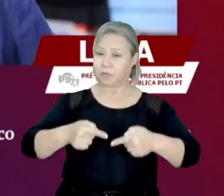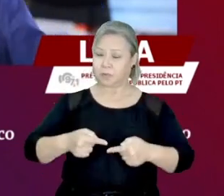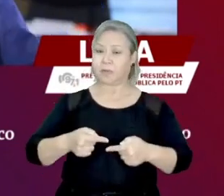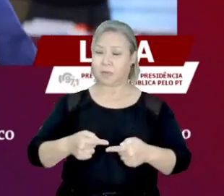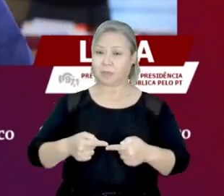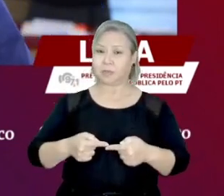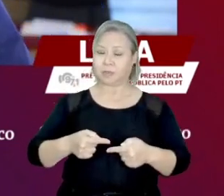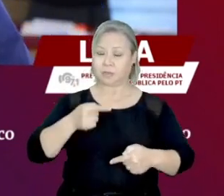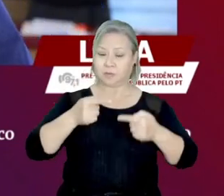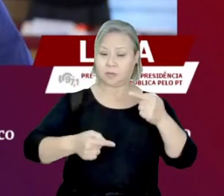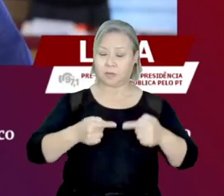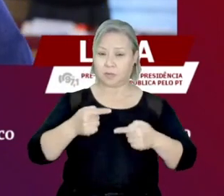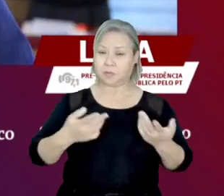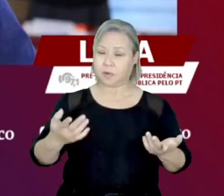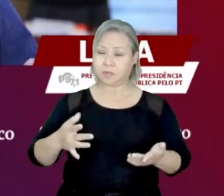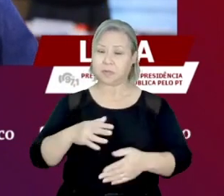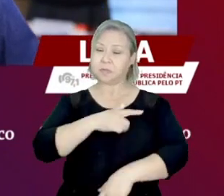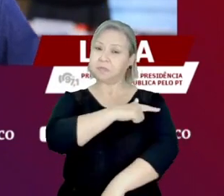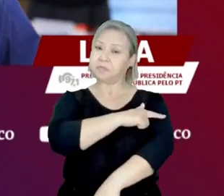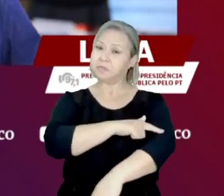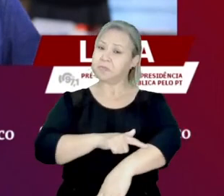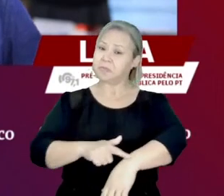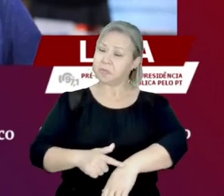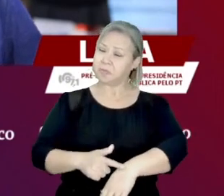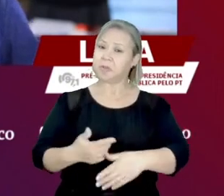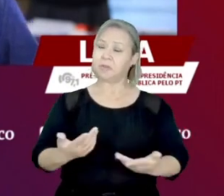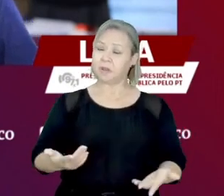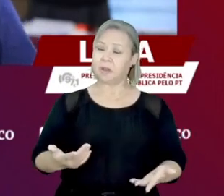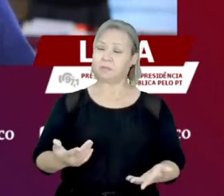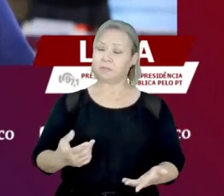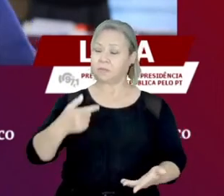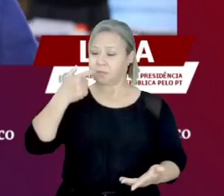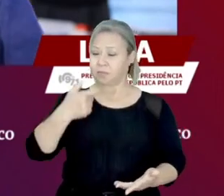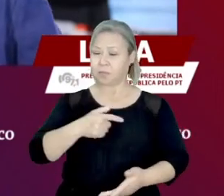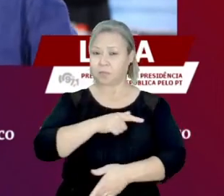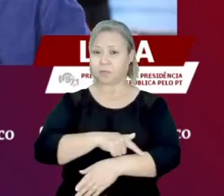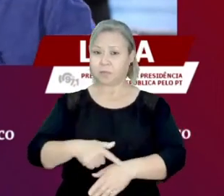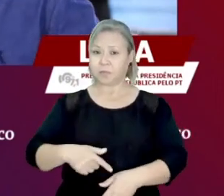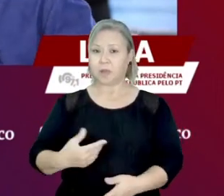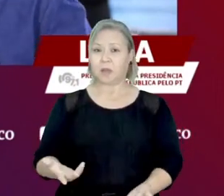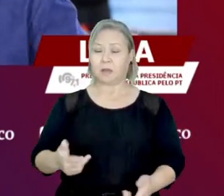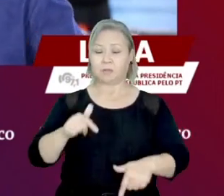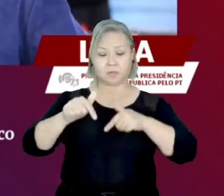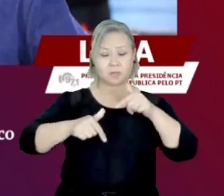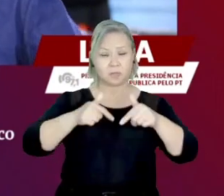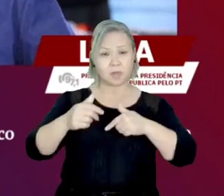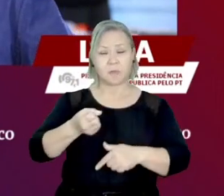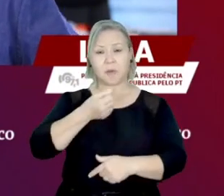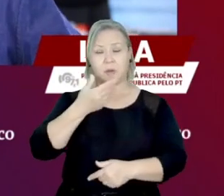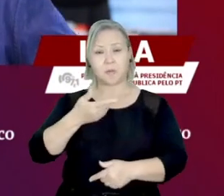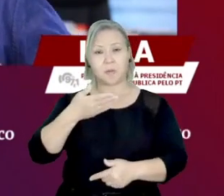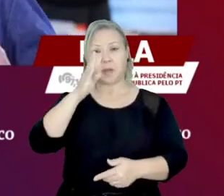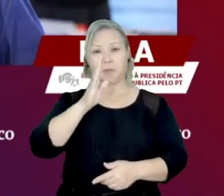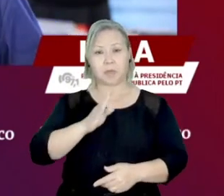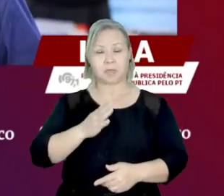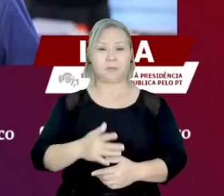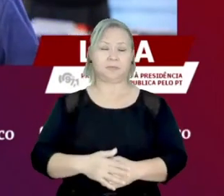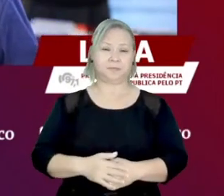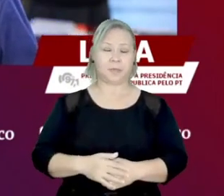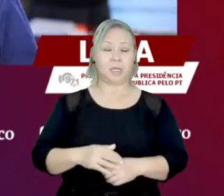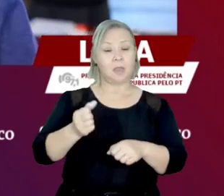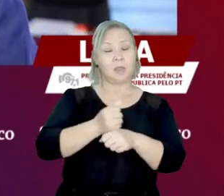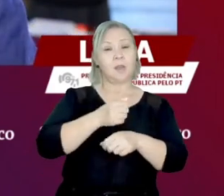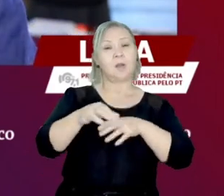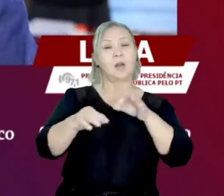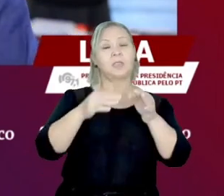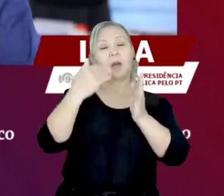um programa de governo que vai ser aceito por mim e pelo Alckmin, e que a nossa tarefa é colocar em prática esse programa de